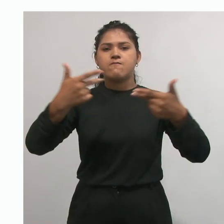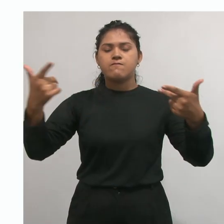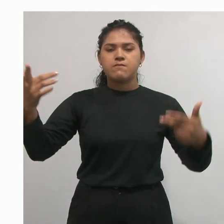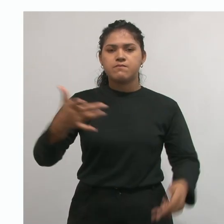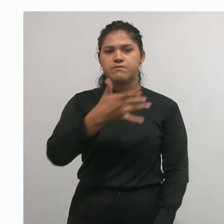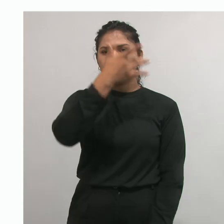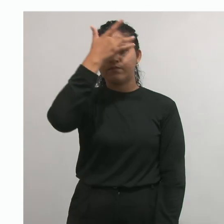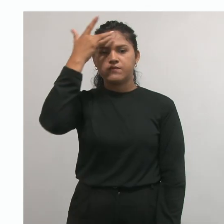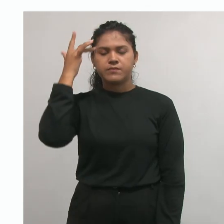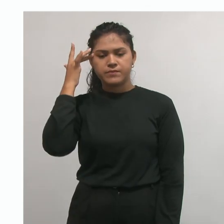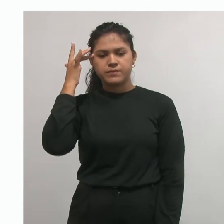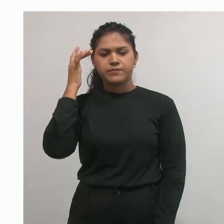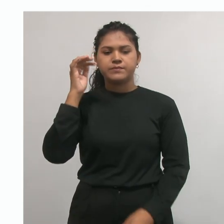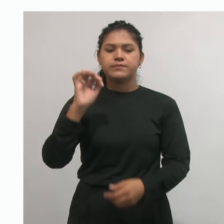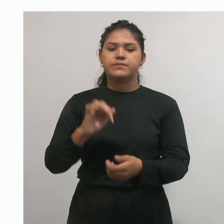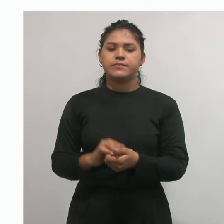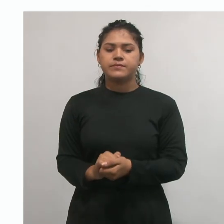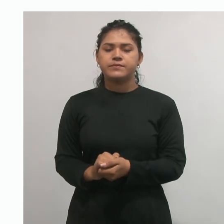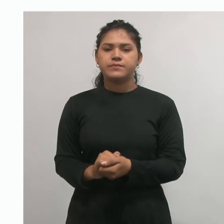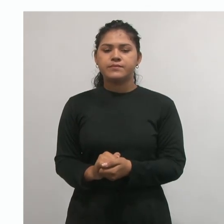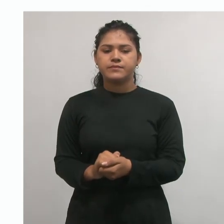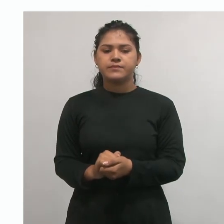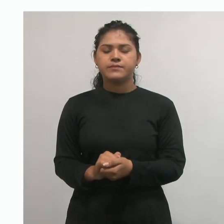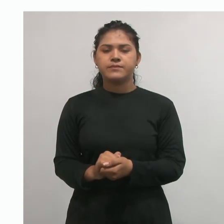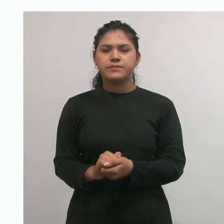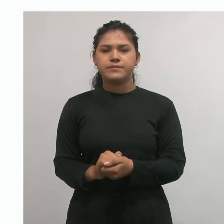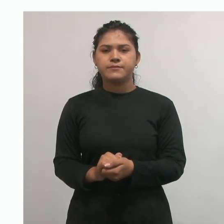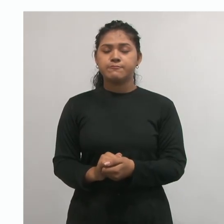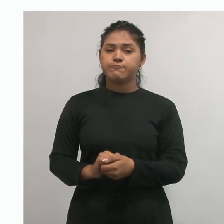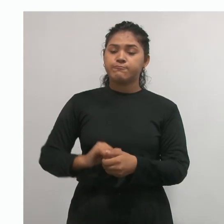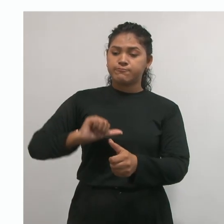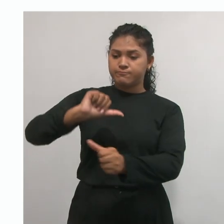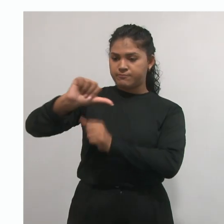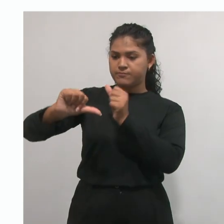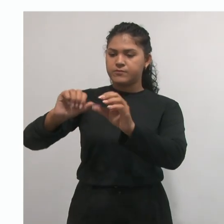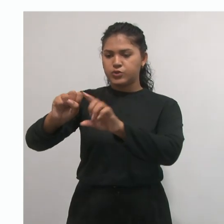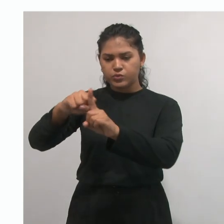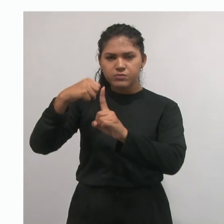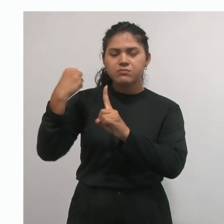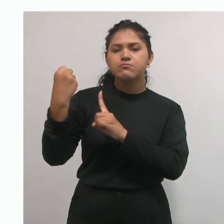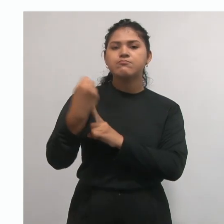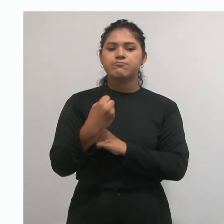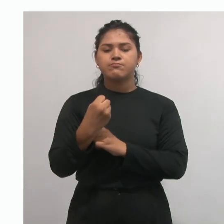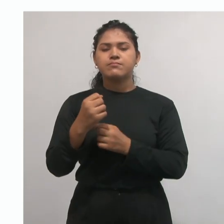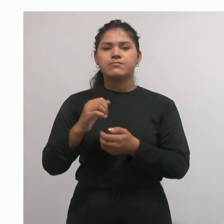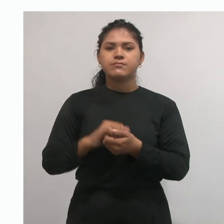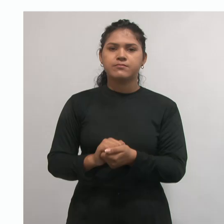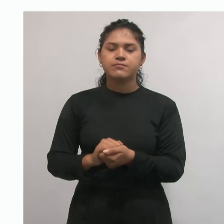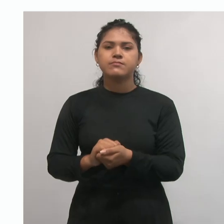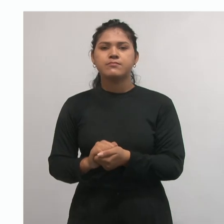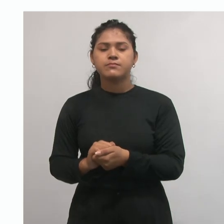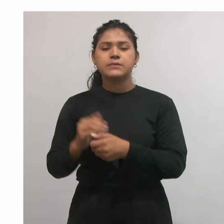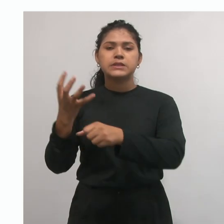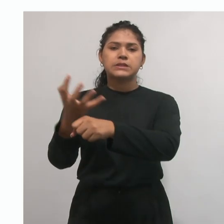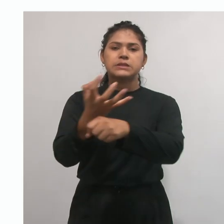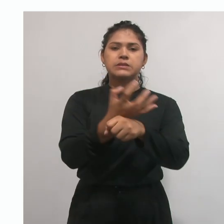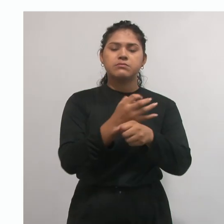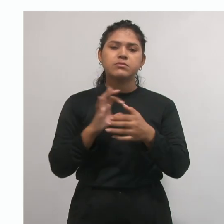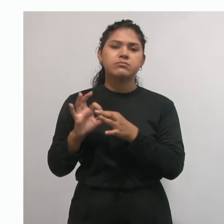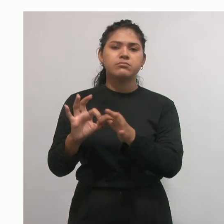das diversidades, né, dentro do que nós estamos colocando, a transformação social,